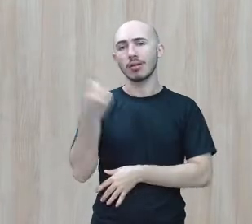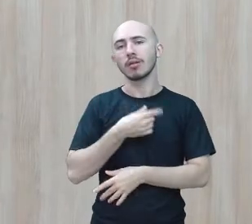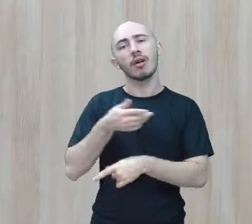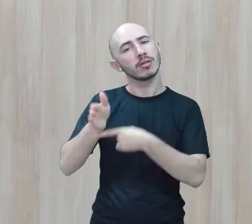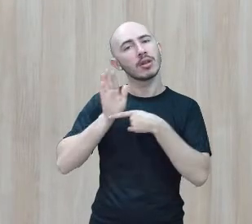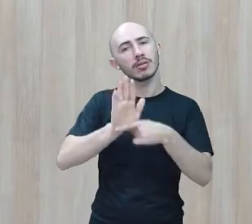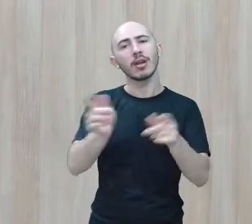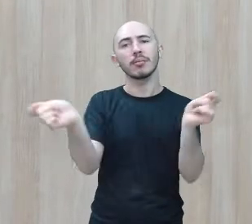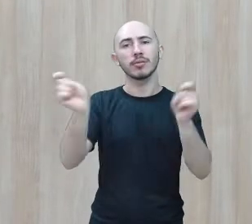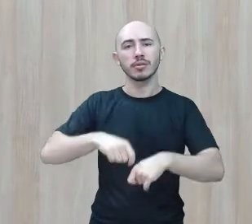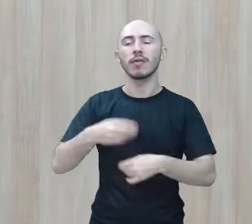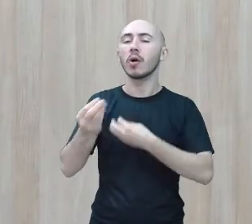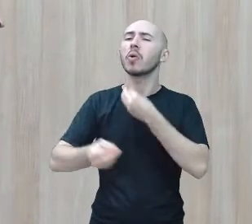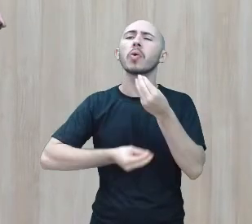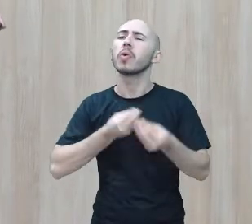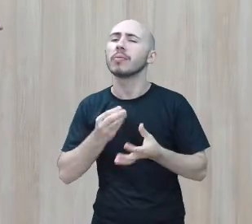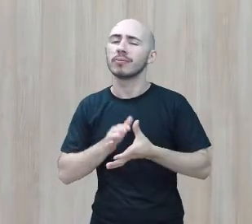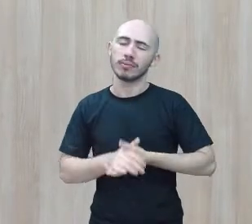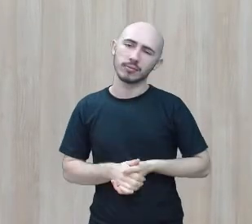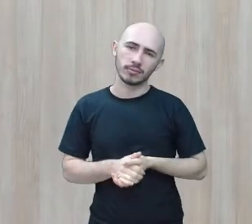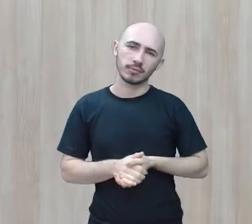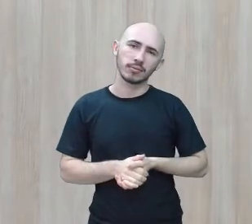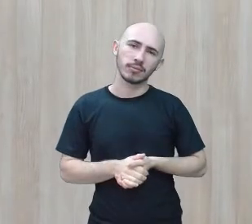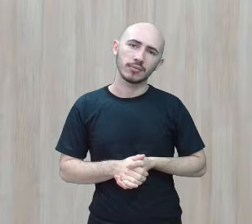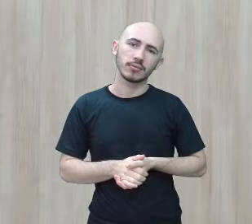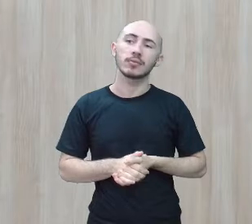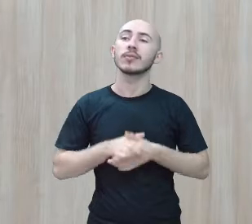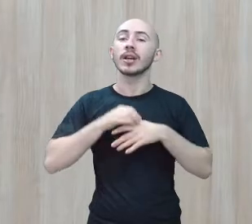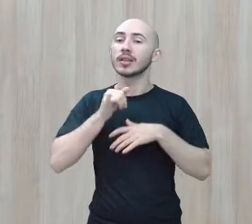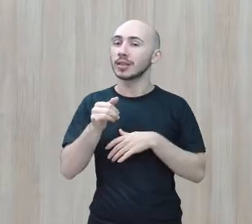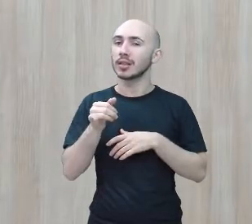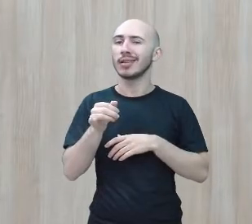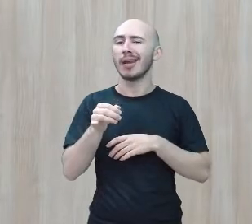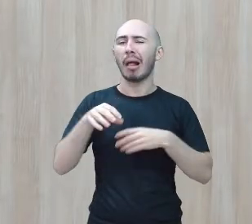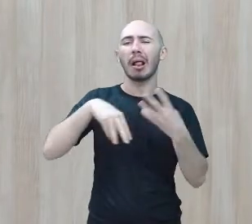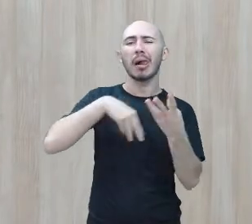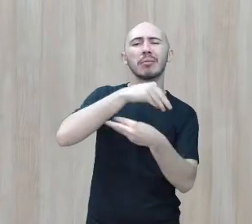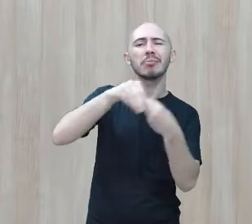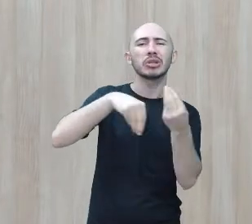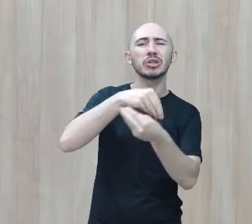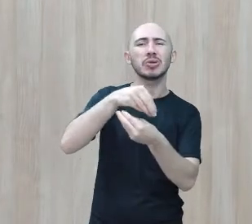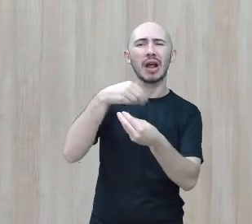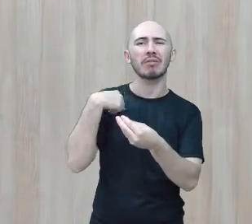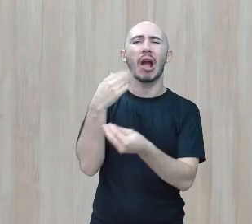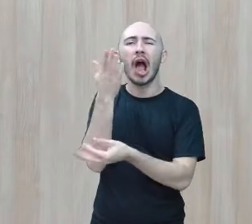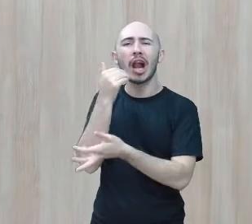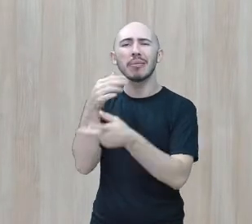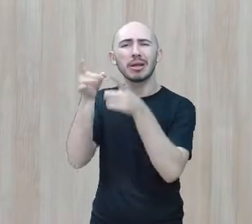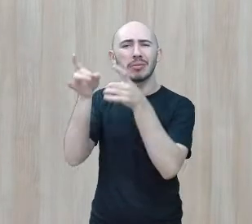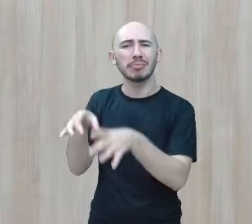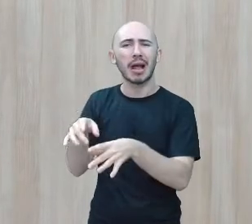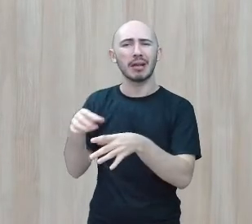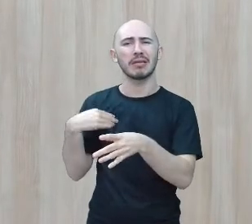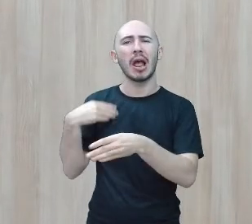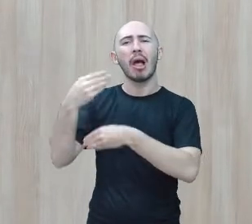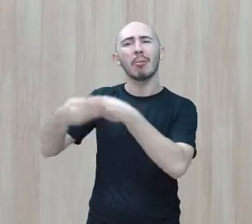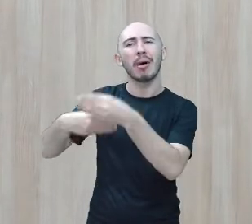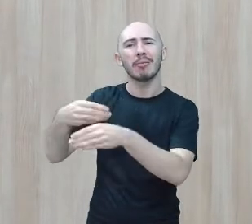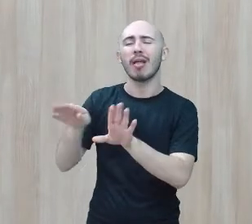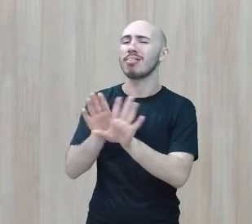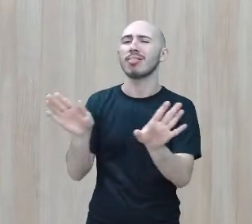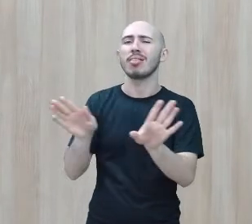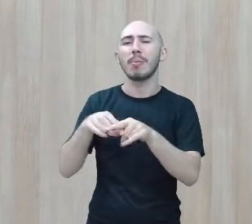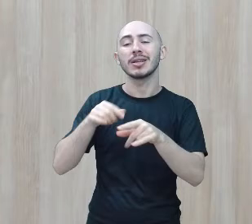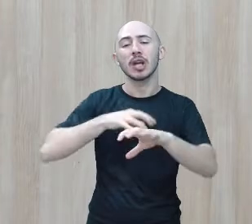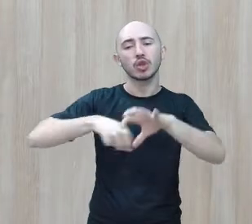ajudar. E eu vou ajudar de que forma? Não deixando esse lixo misturado com o resto de alimento, papel higiênico, outras coisas